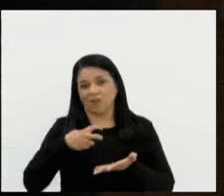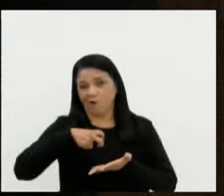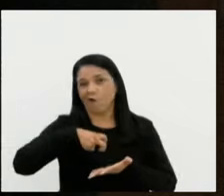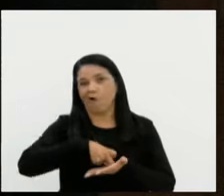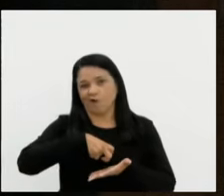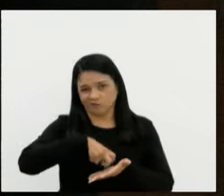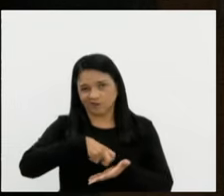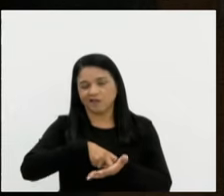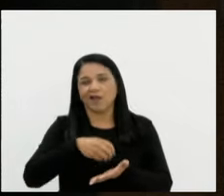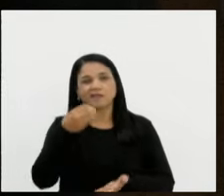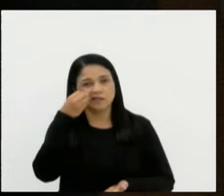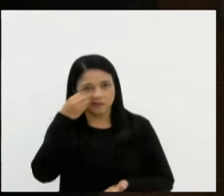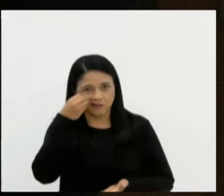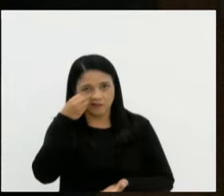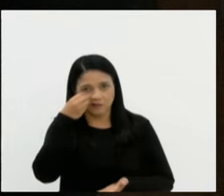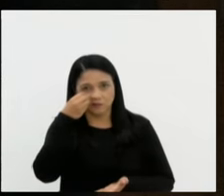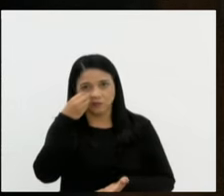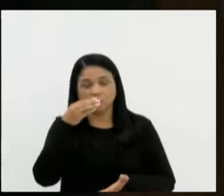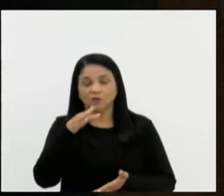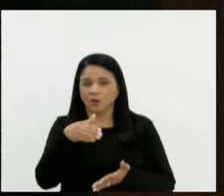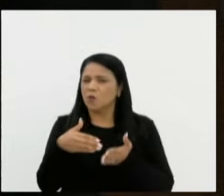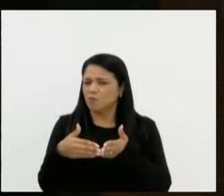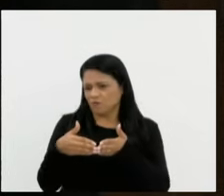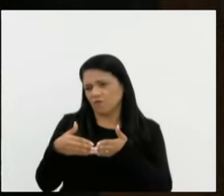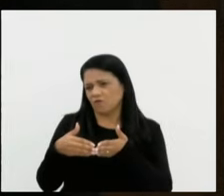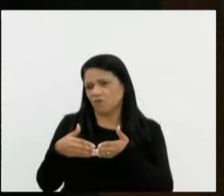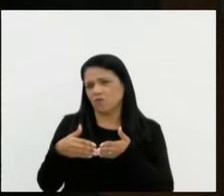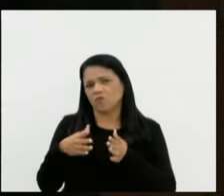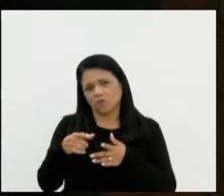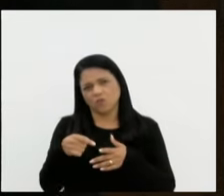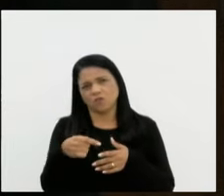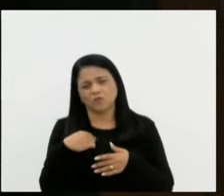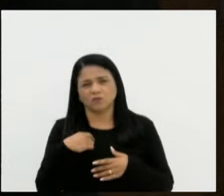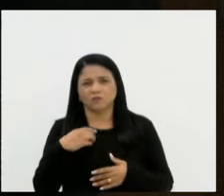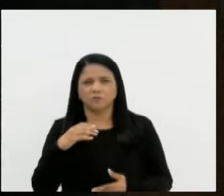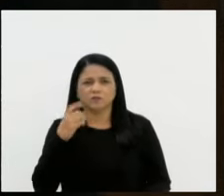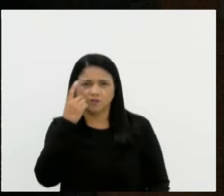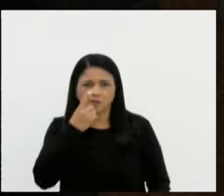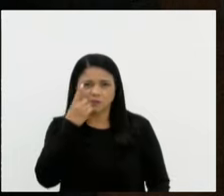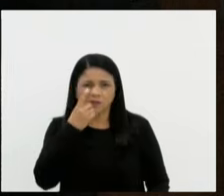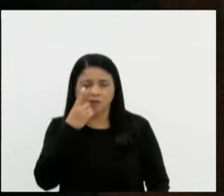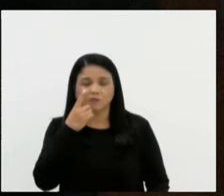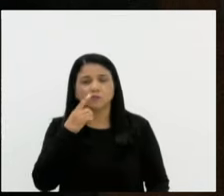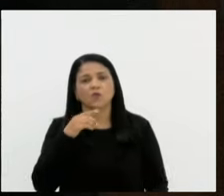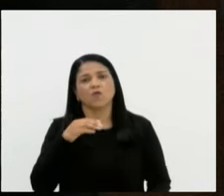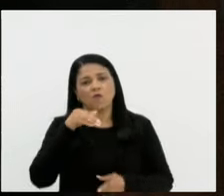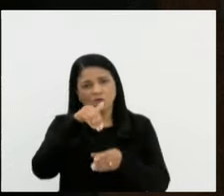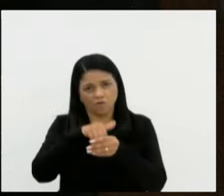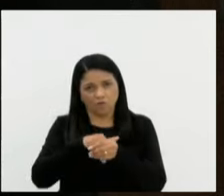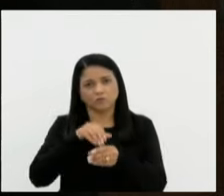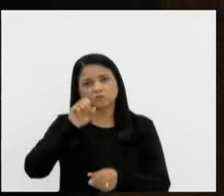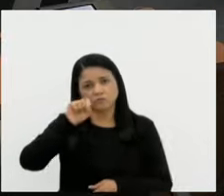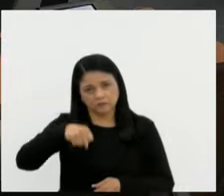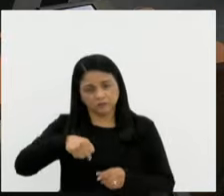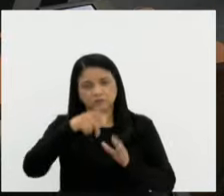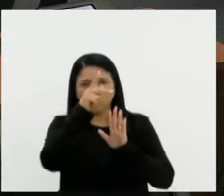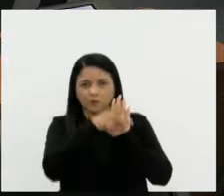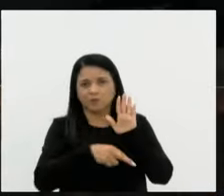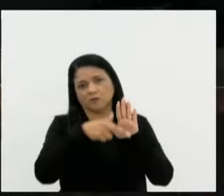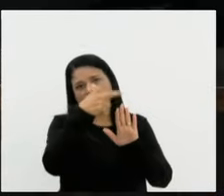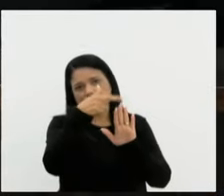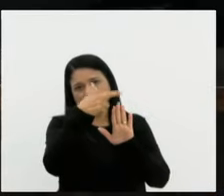parte seu voto, fazer por parte favor, disso. Para não abrir precedente. Sim, senhor presidente. E desculpa, eu voto tá? Sim ao projeto de resolução. Muito obrigado.